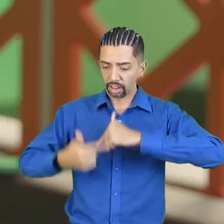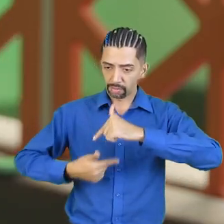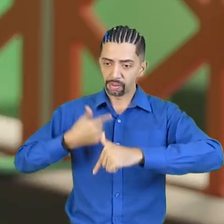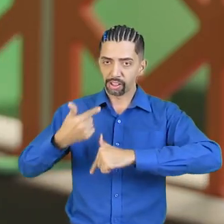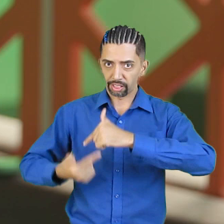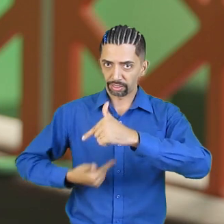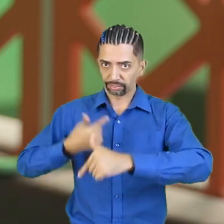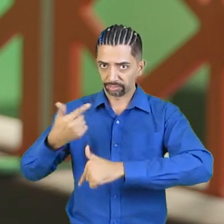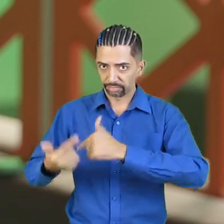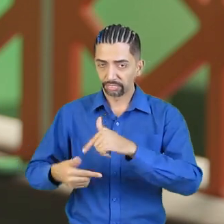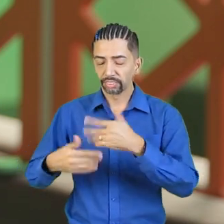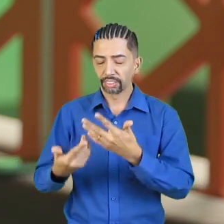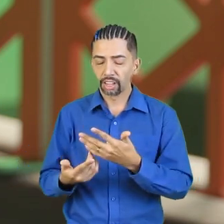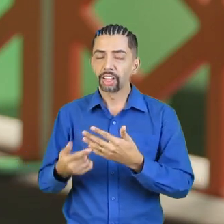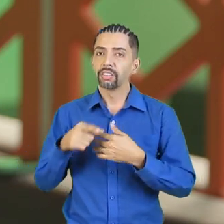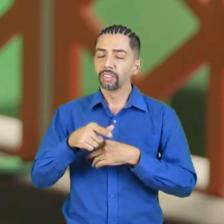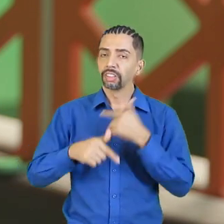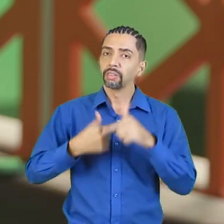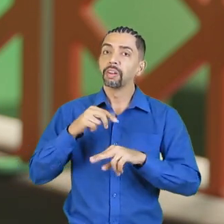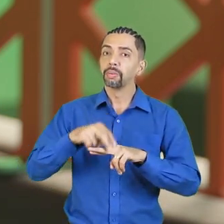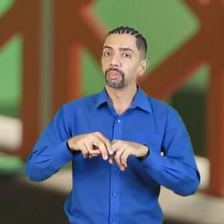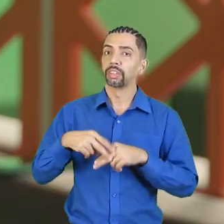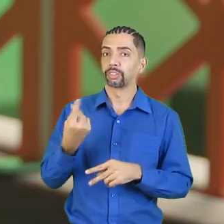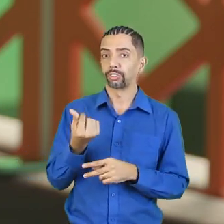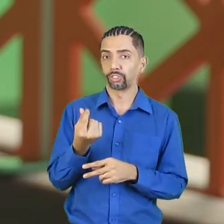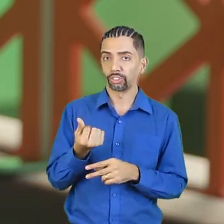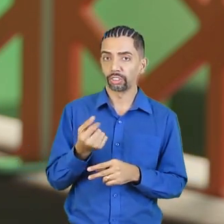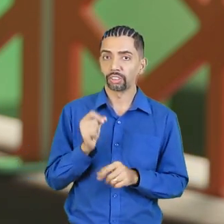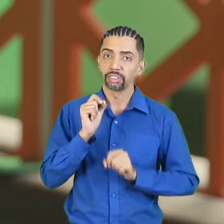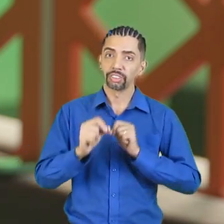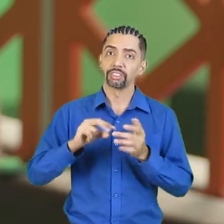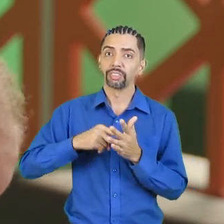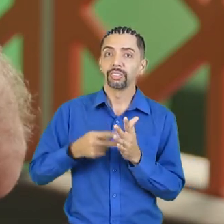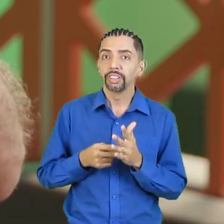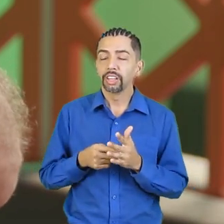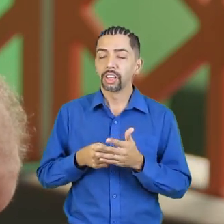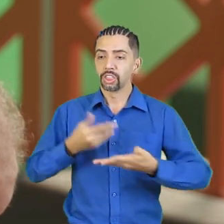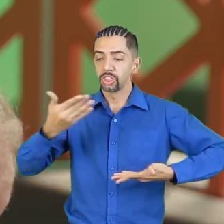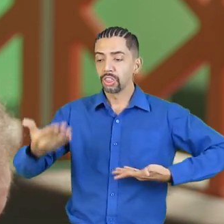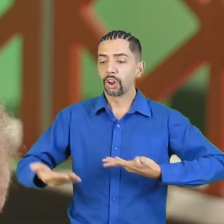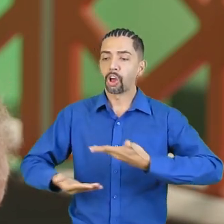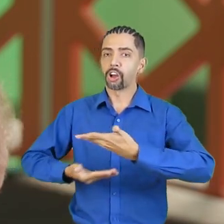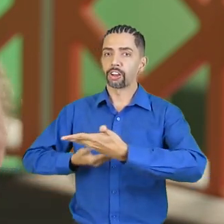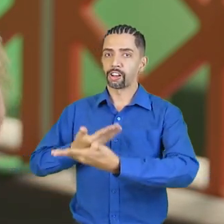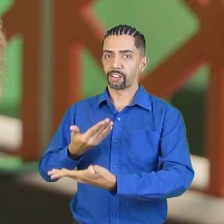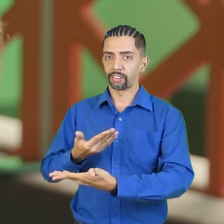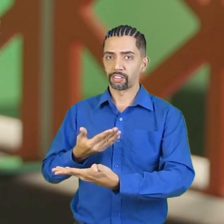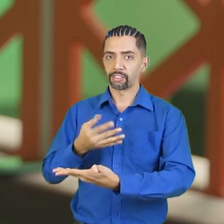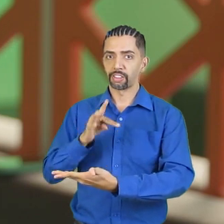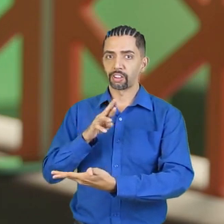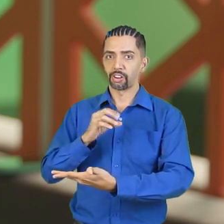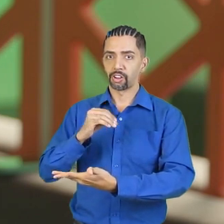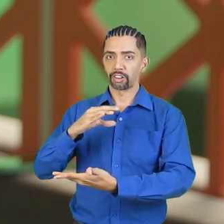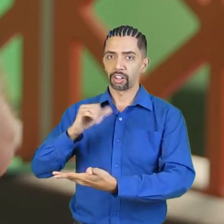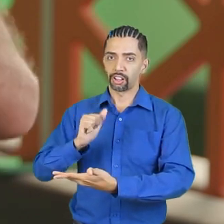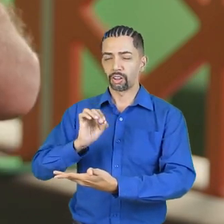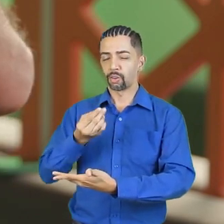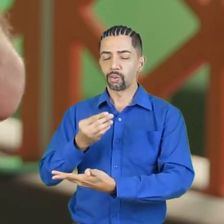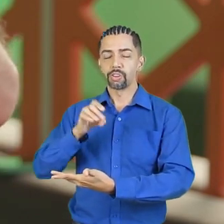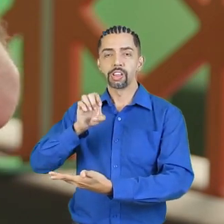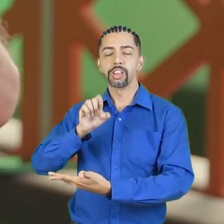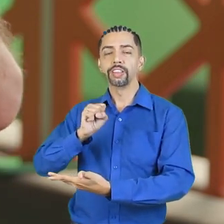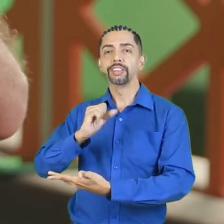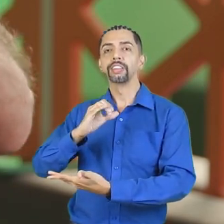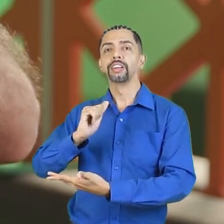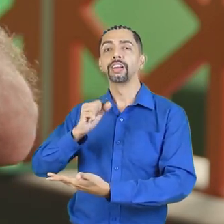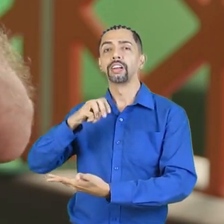que entre essas duas relações, que chamamos de escambo, né? Então eu vou ter aqui o dinheiro que vai fazer com que todos